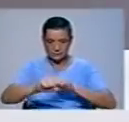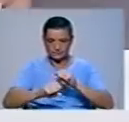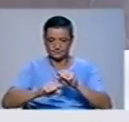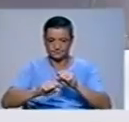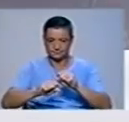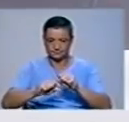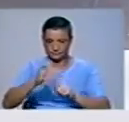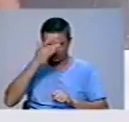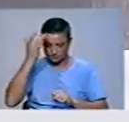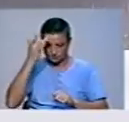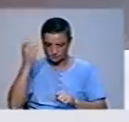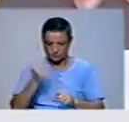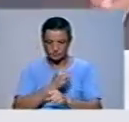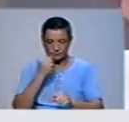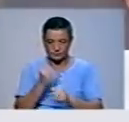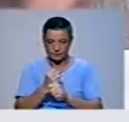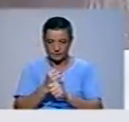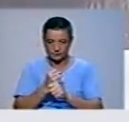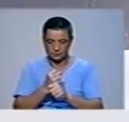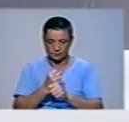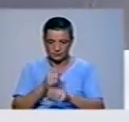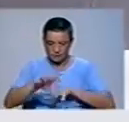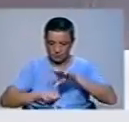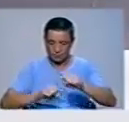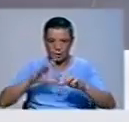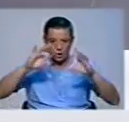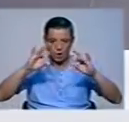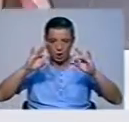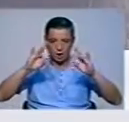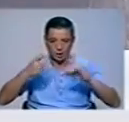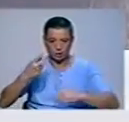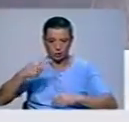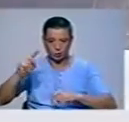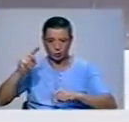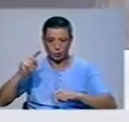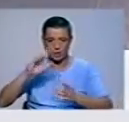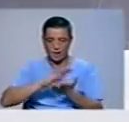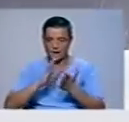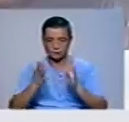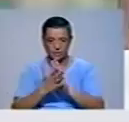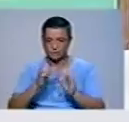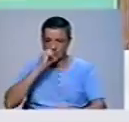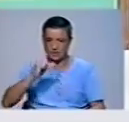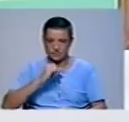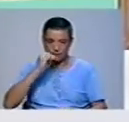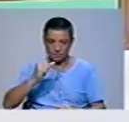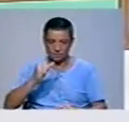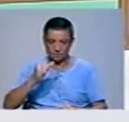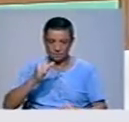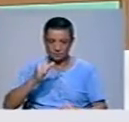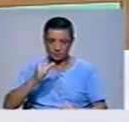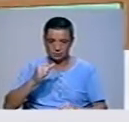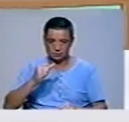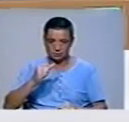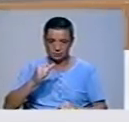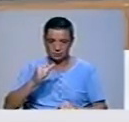ser muito fácil de trabalhar e, como veem, mesmo ao amassar, ela não se cola à mesa, não se cola às mãos e não